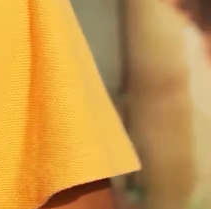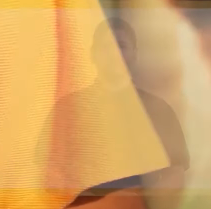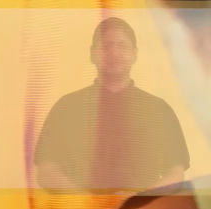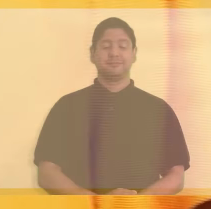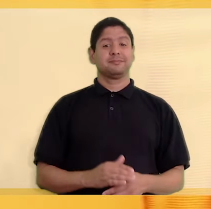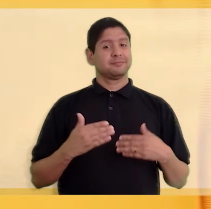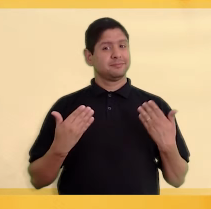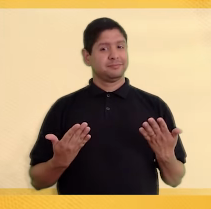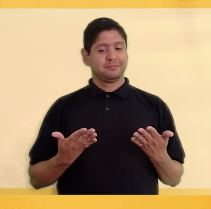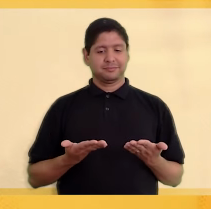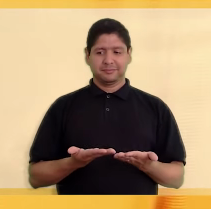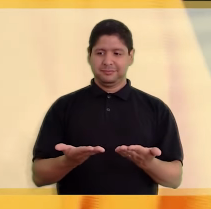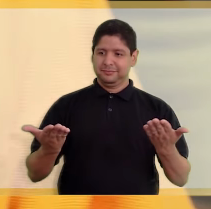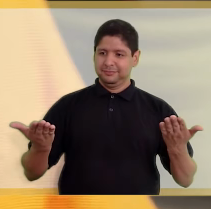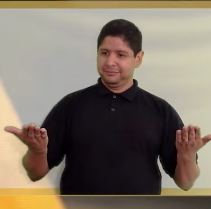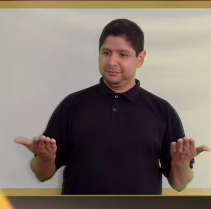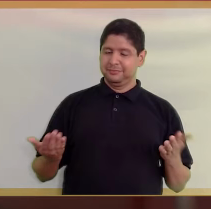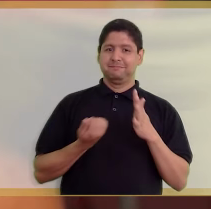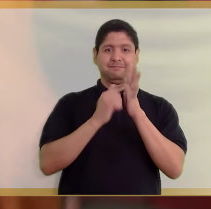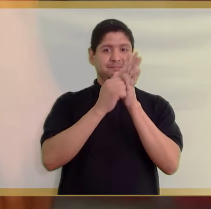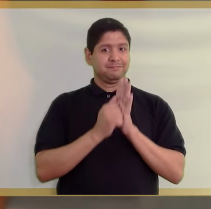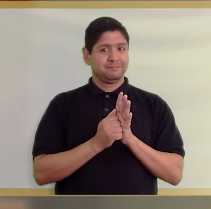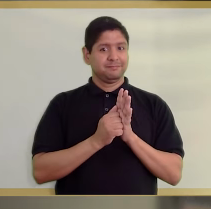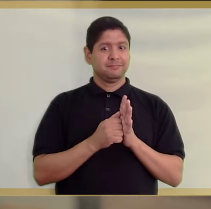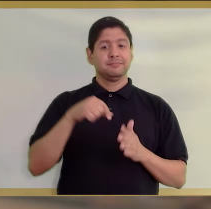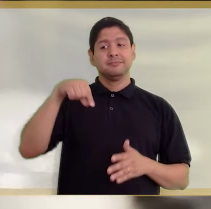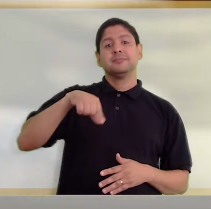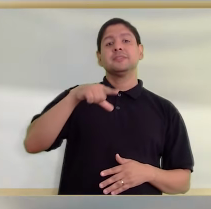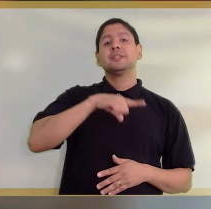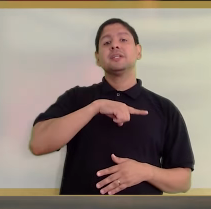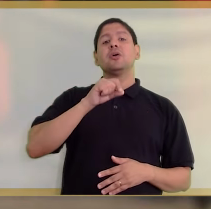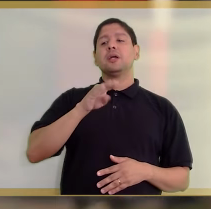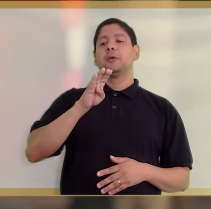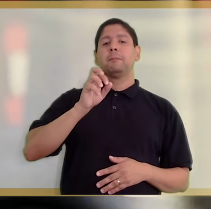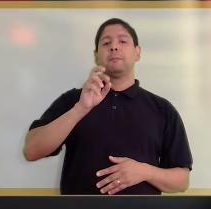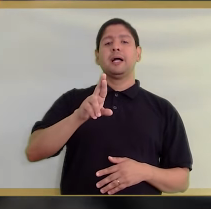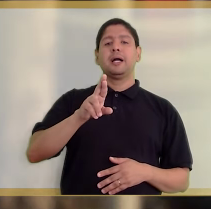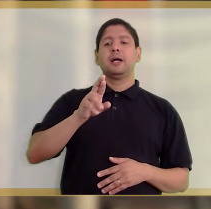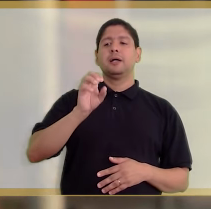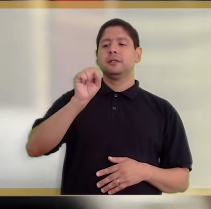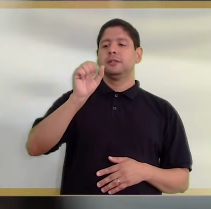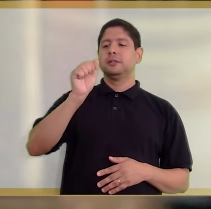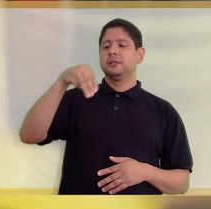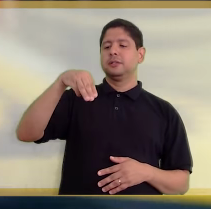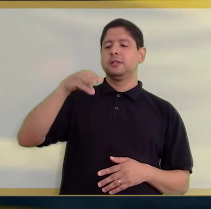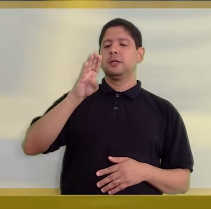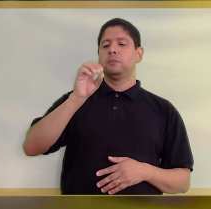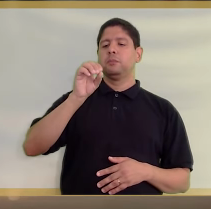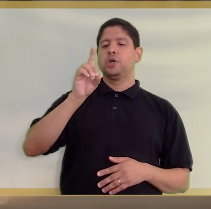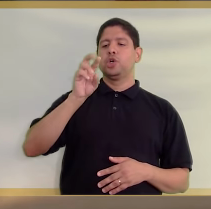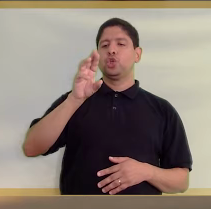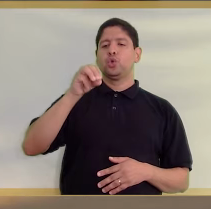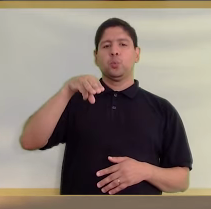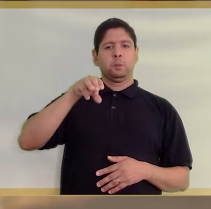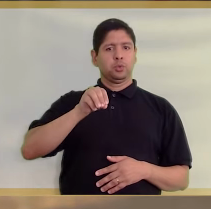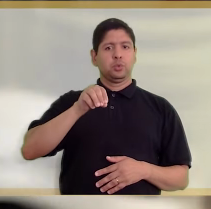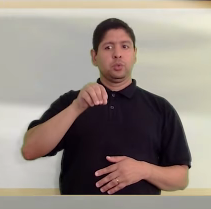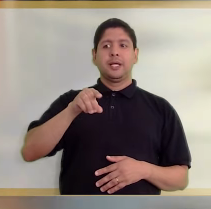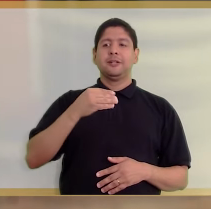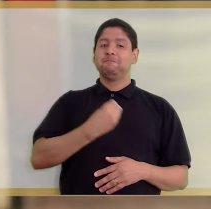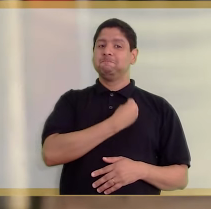A passarela do samba tá aqui e bem aqui está o Bar Sambódromo, bar na beira de rua que vive